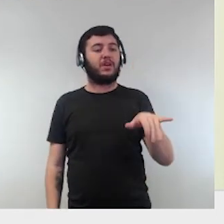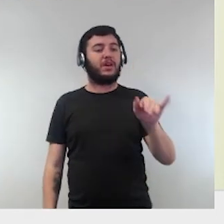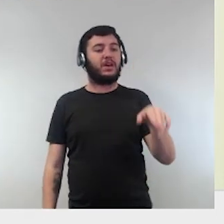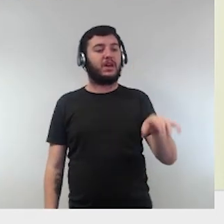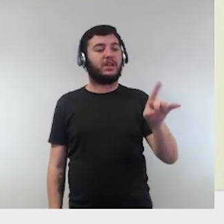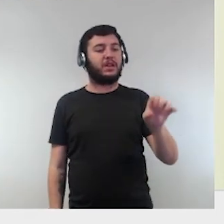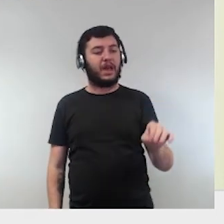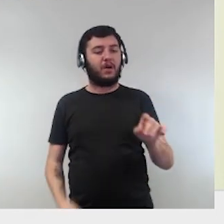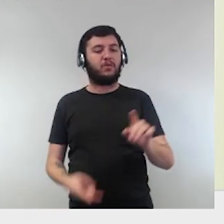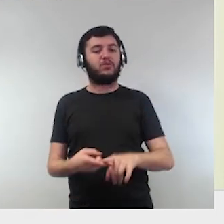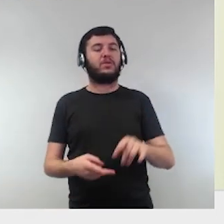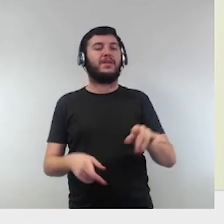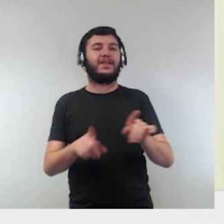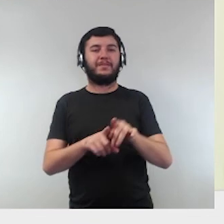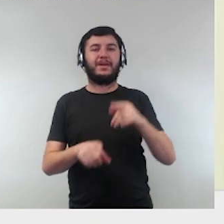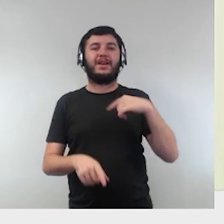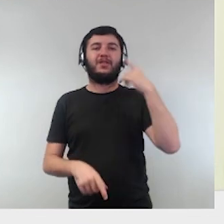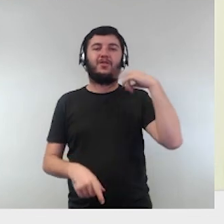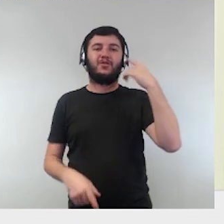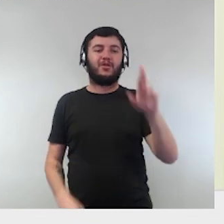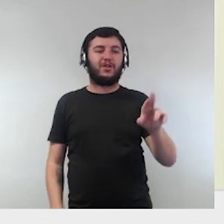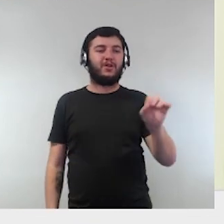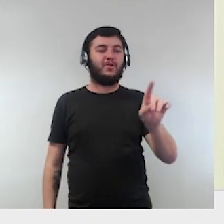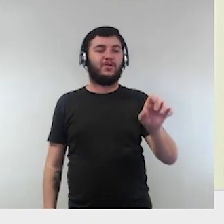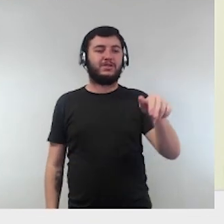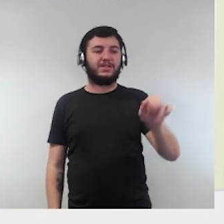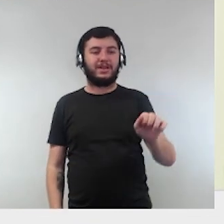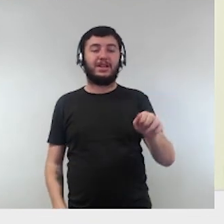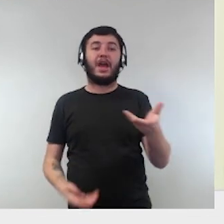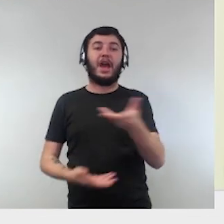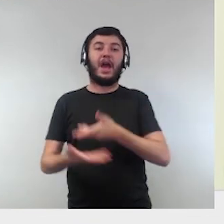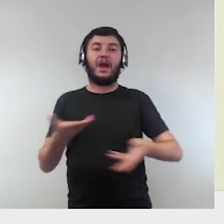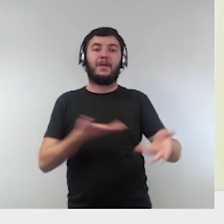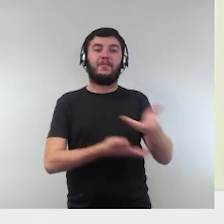Harmonia, equilíbrio, essa relação deve ser permeada